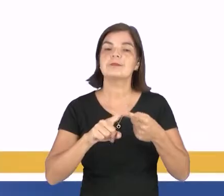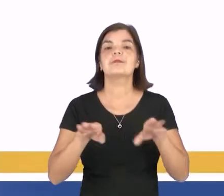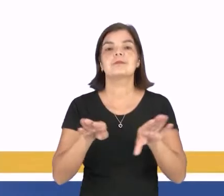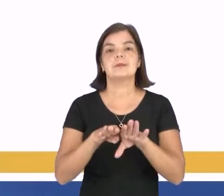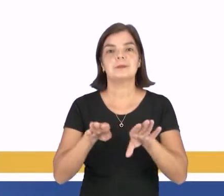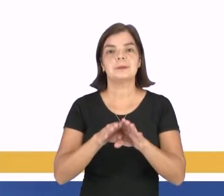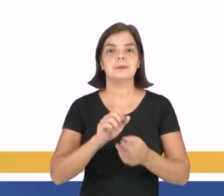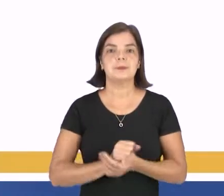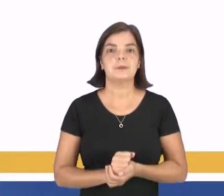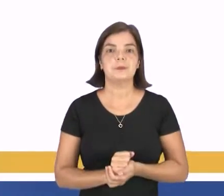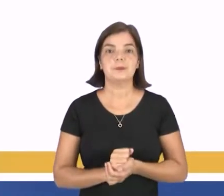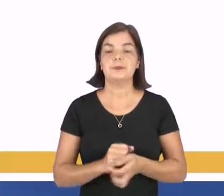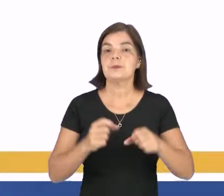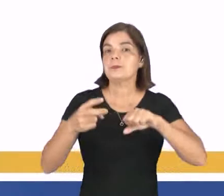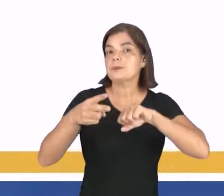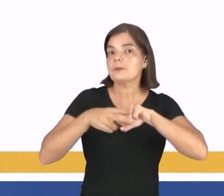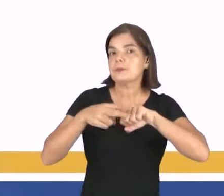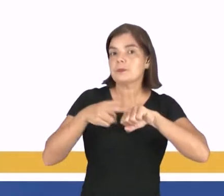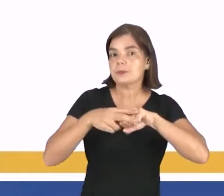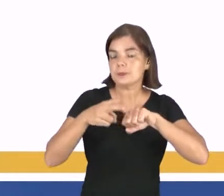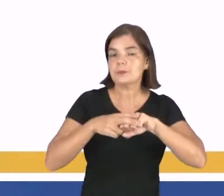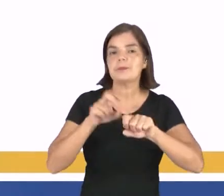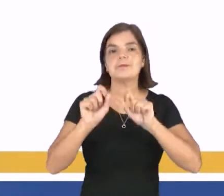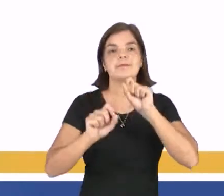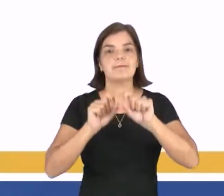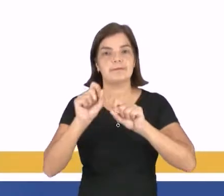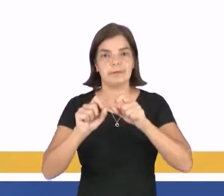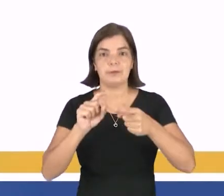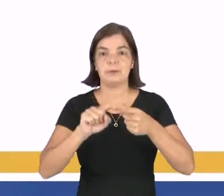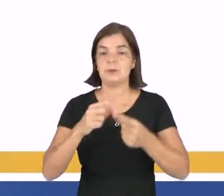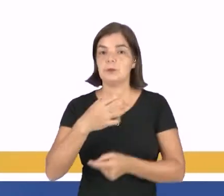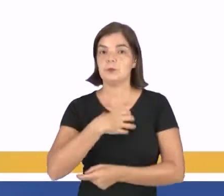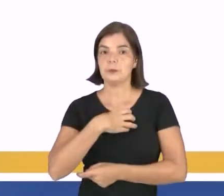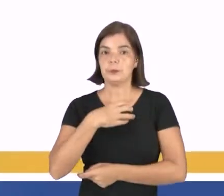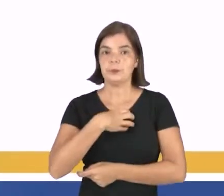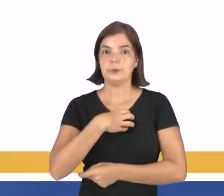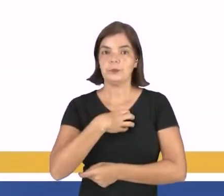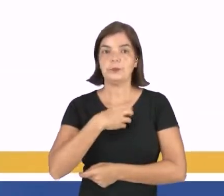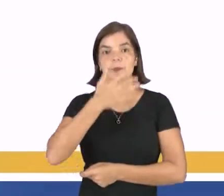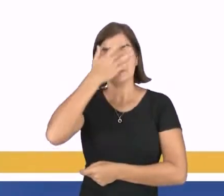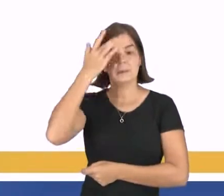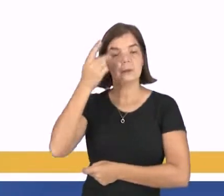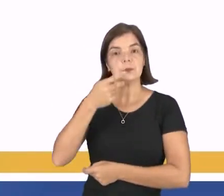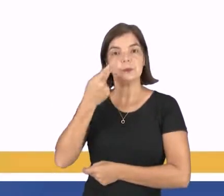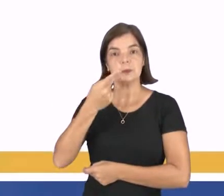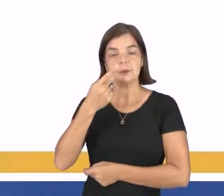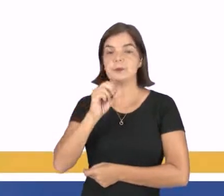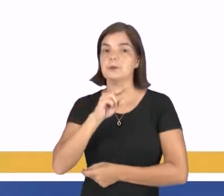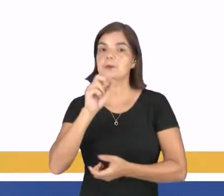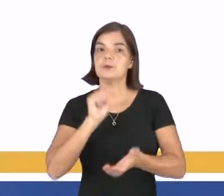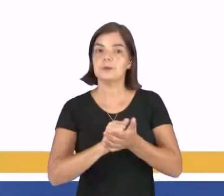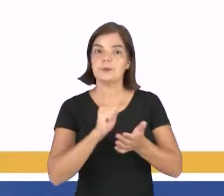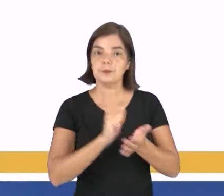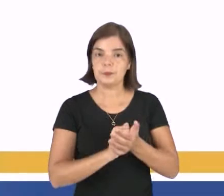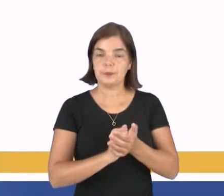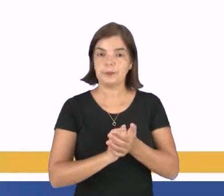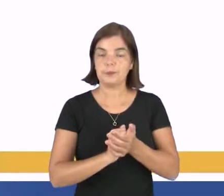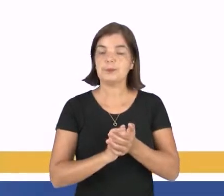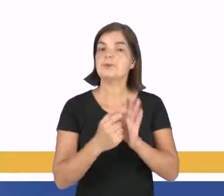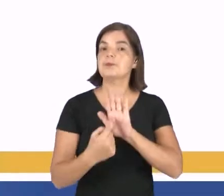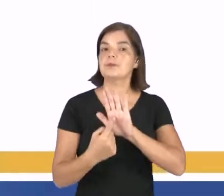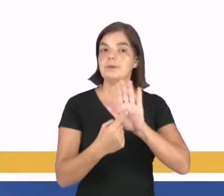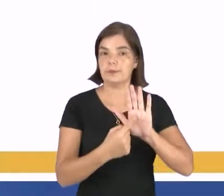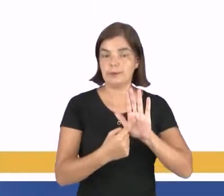os modos verbais estão relacionados com as atitudes de quem fala ou escreve exprimindo a